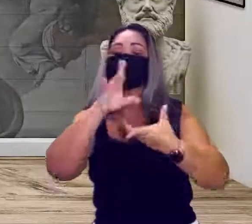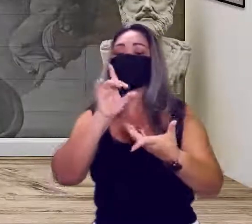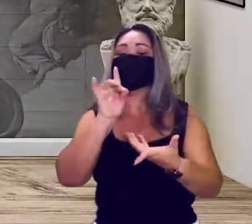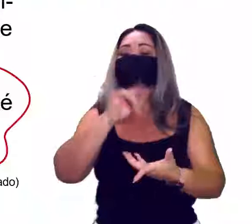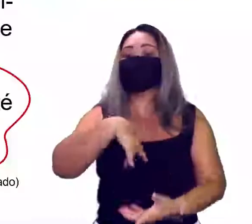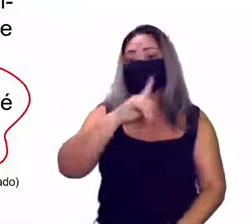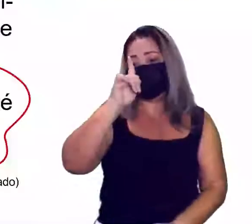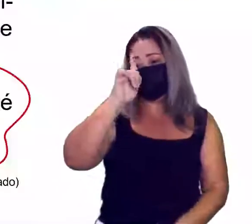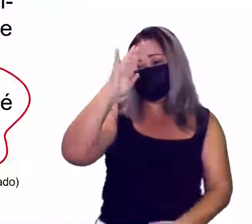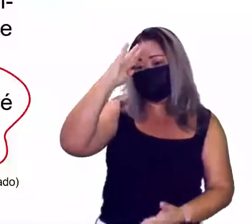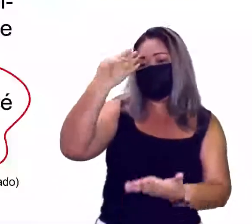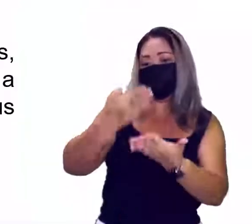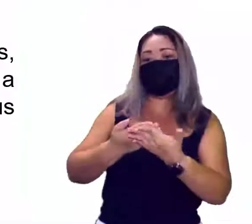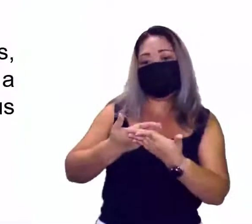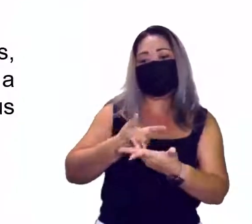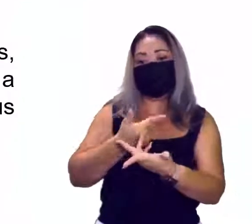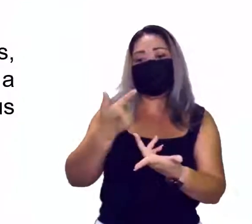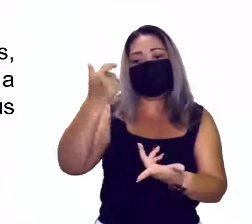olha lá.